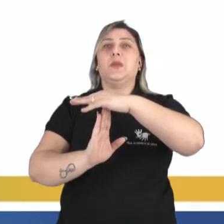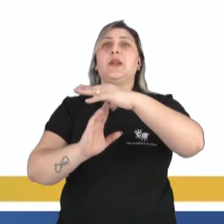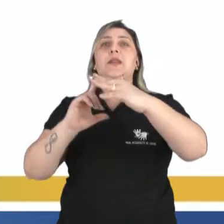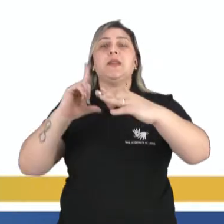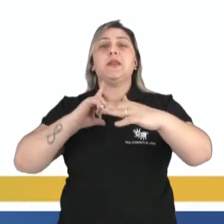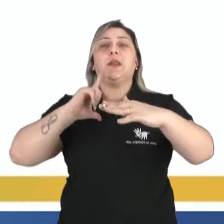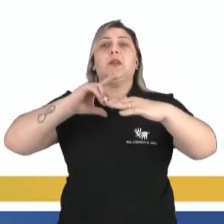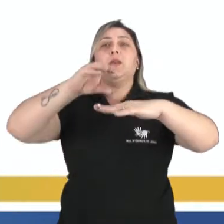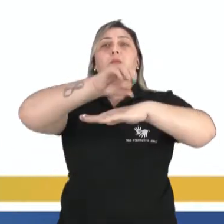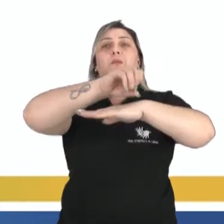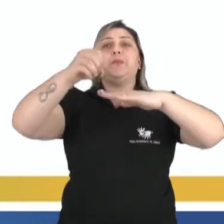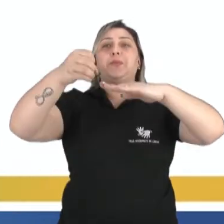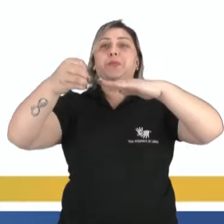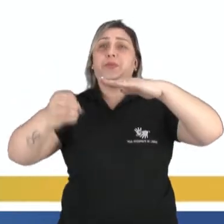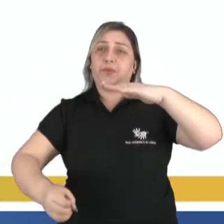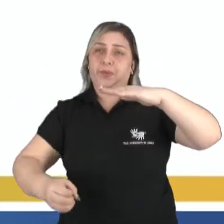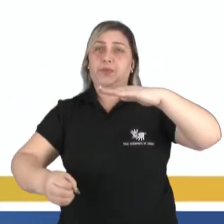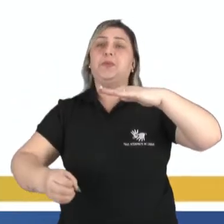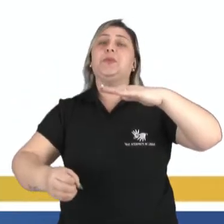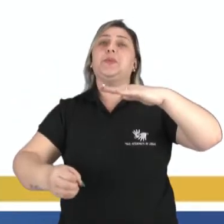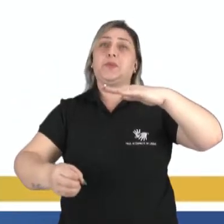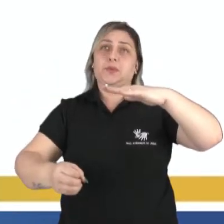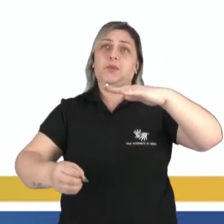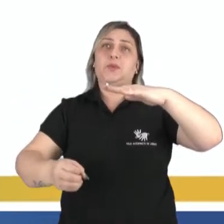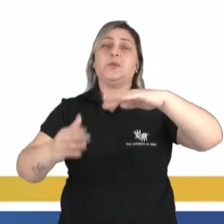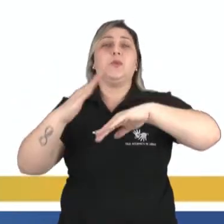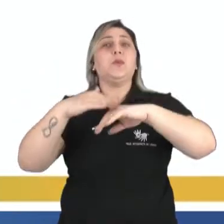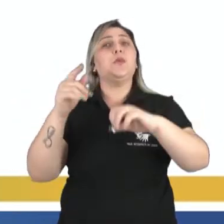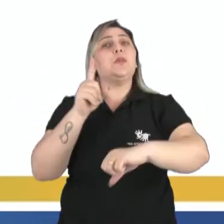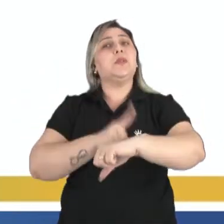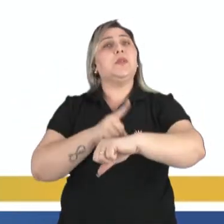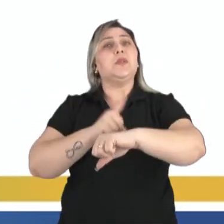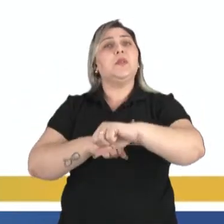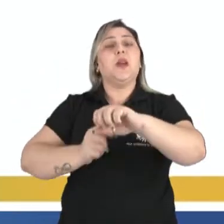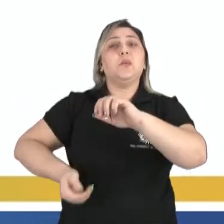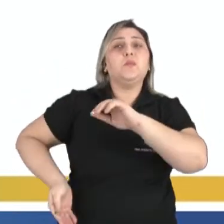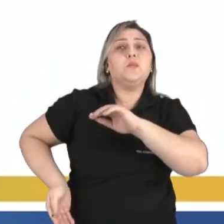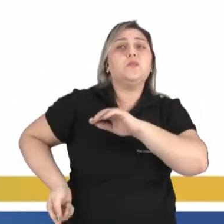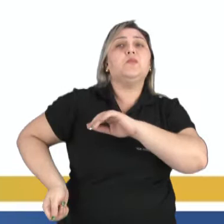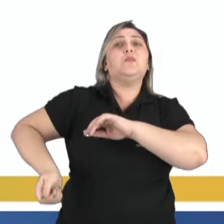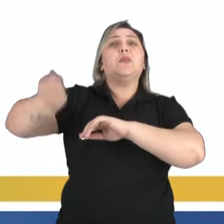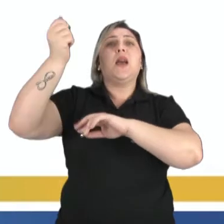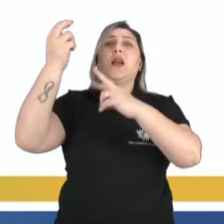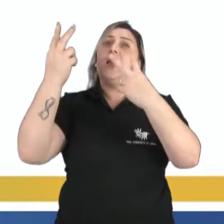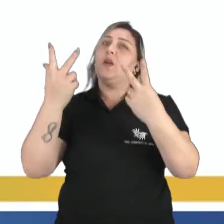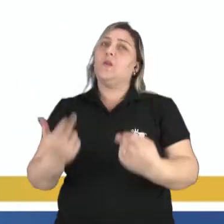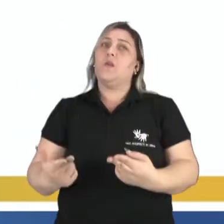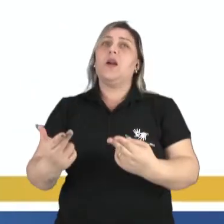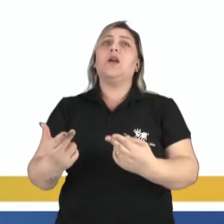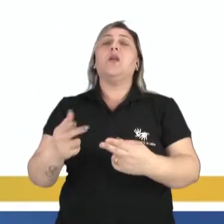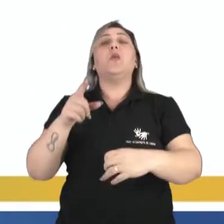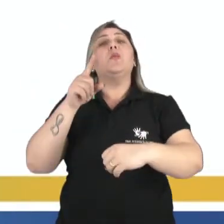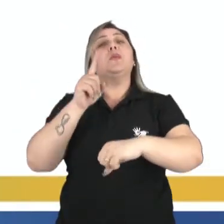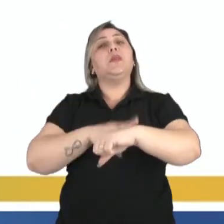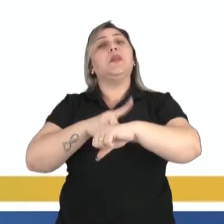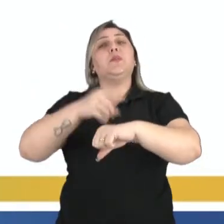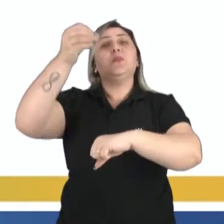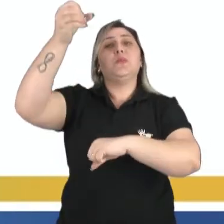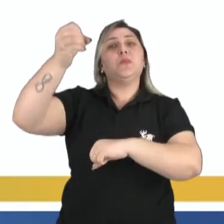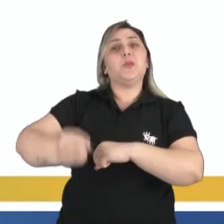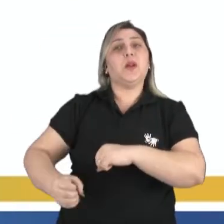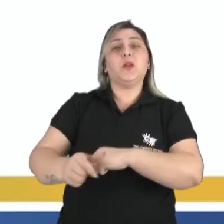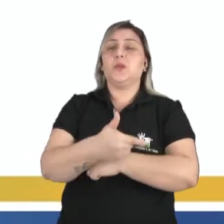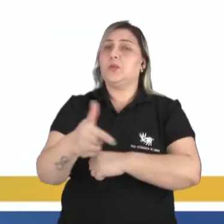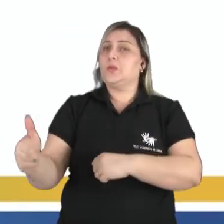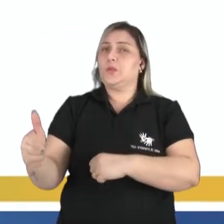sofrer queda livre, né? Sobre a ação da gravidade totalmente. E o tempo de subida, claro, é igual ao tempo de descida. Não